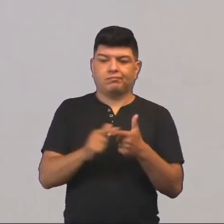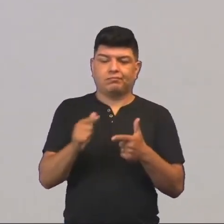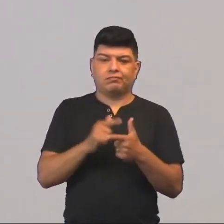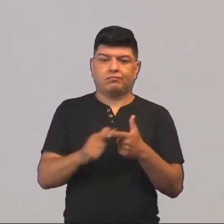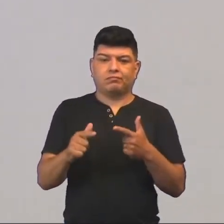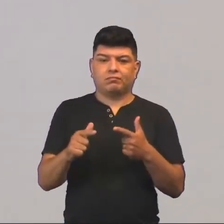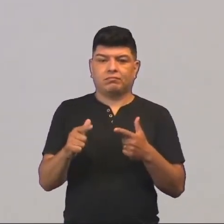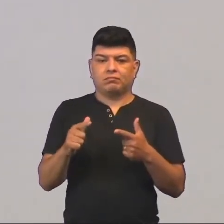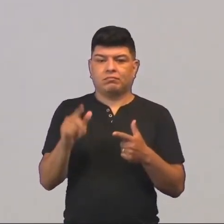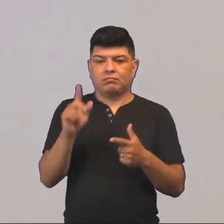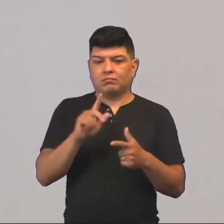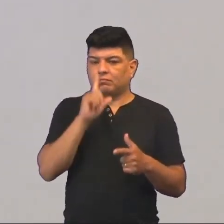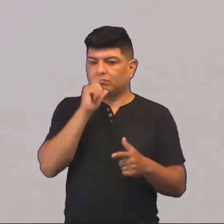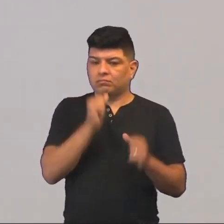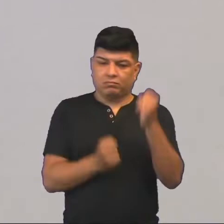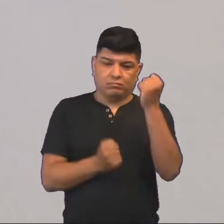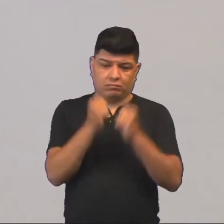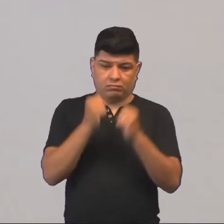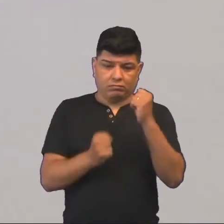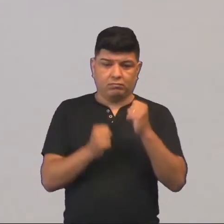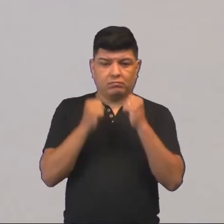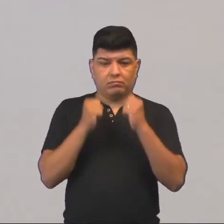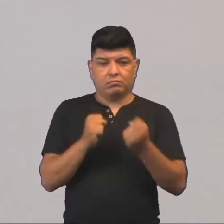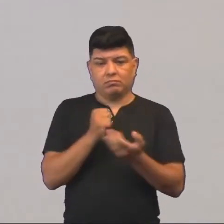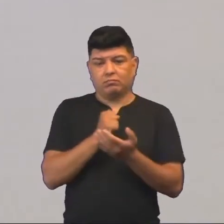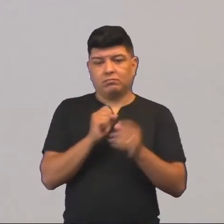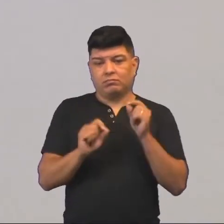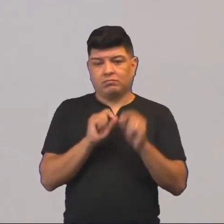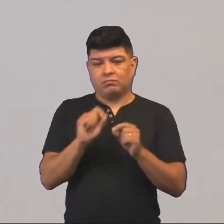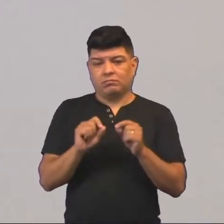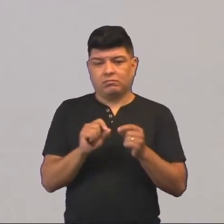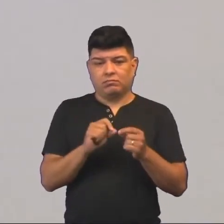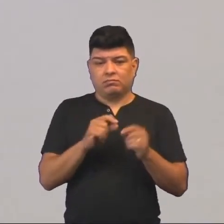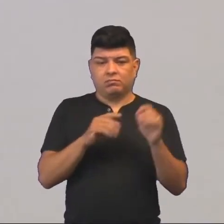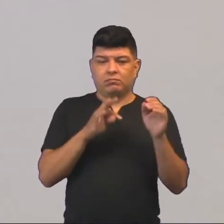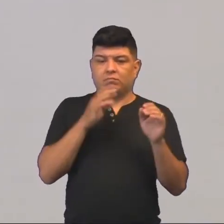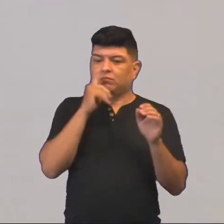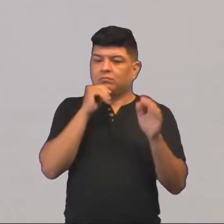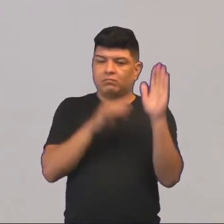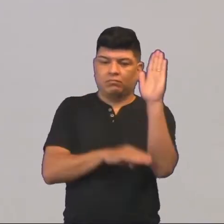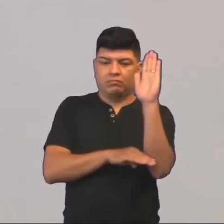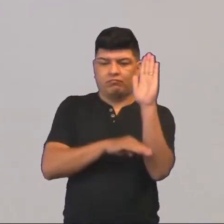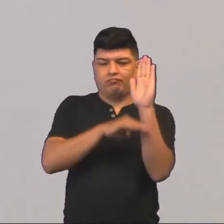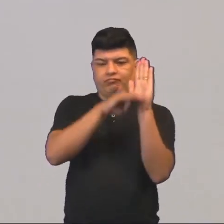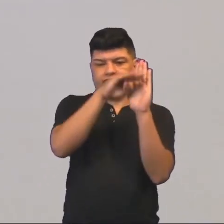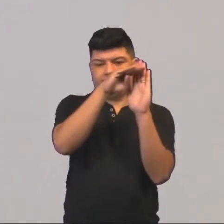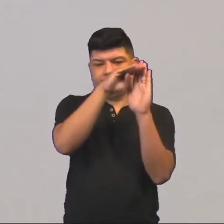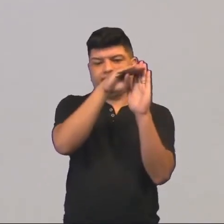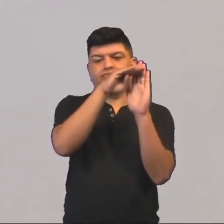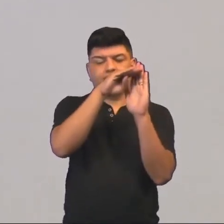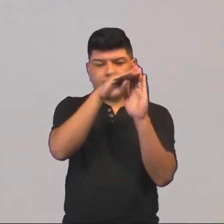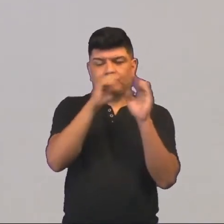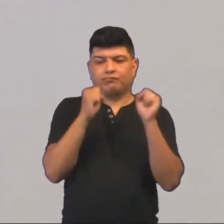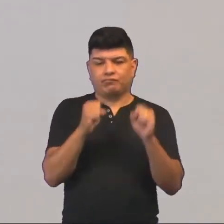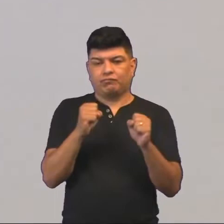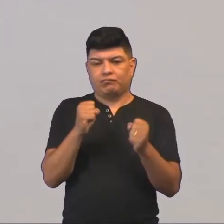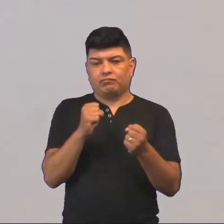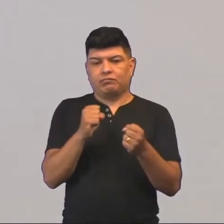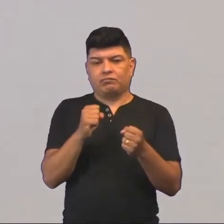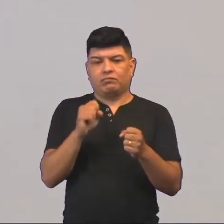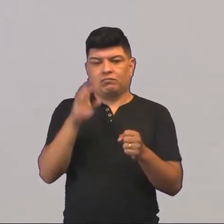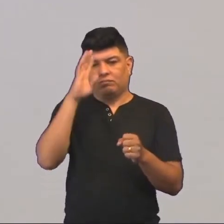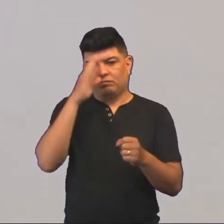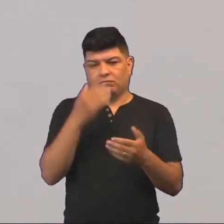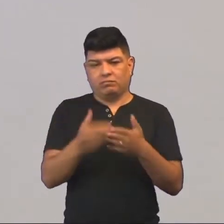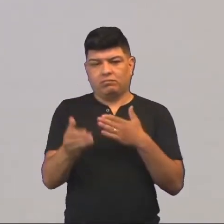No caso da instalação da hidrelétrica, pode acabar produzindo inundações no local onde ela foi instalada, pode acabar também